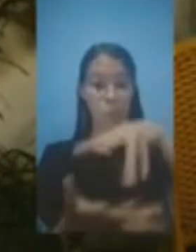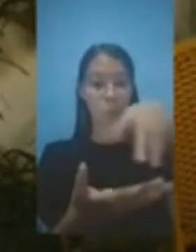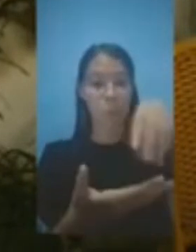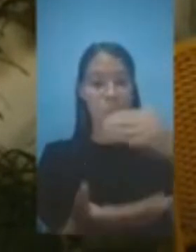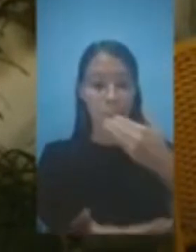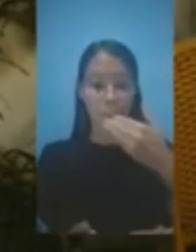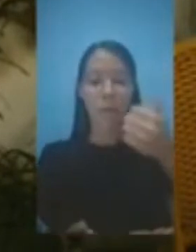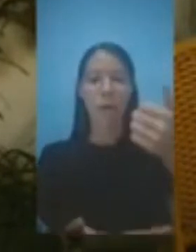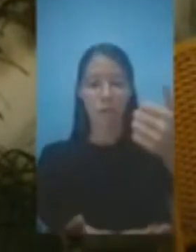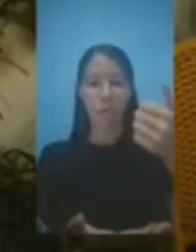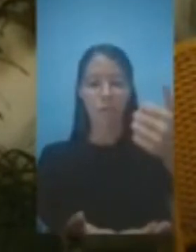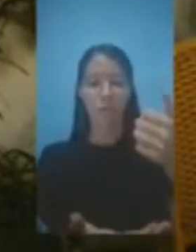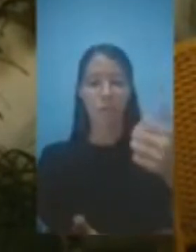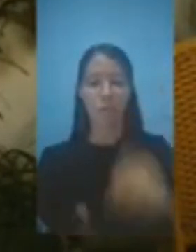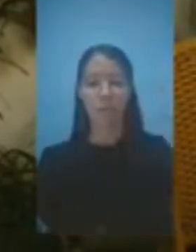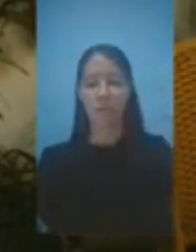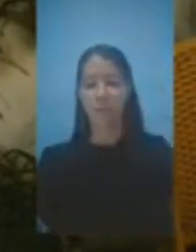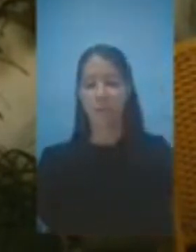Assim faremos sempre o mundo melhor.